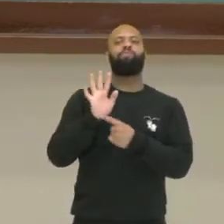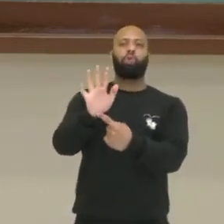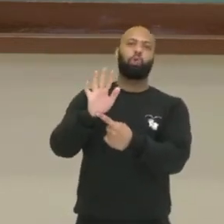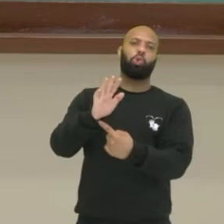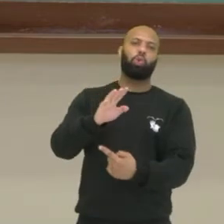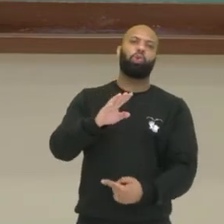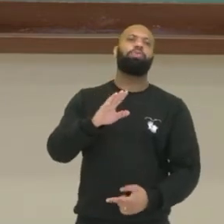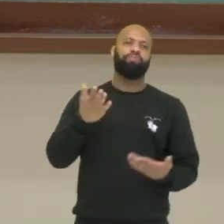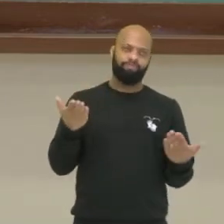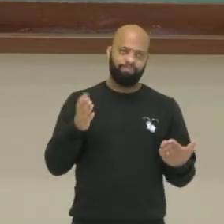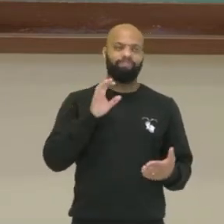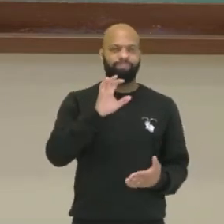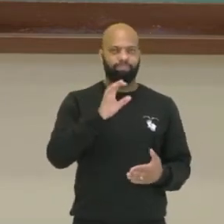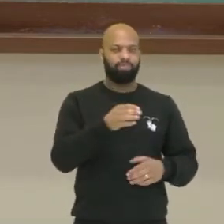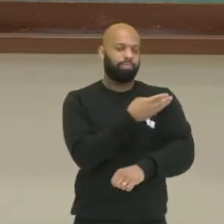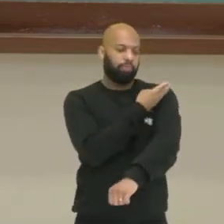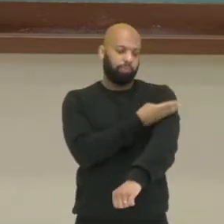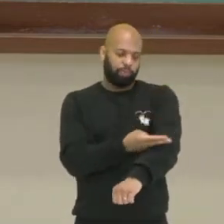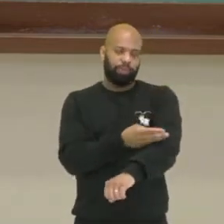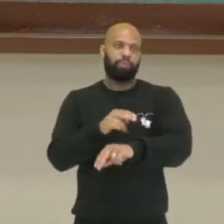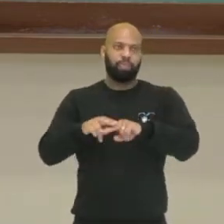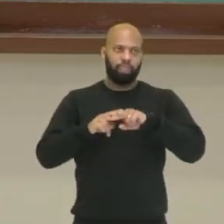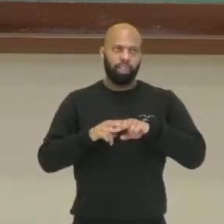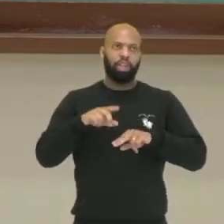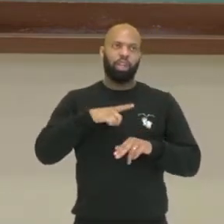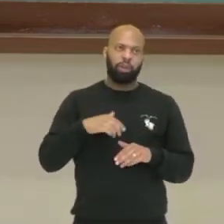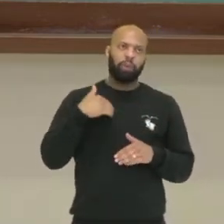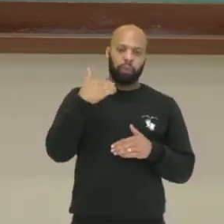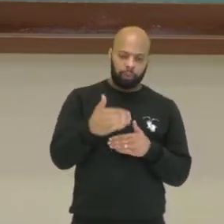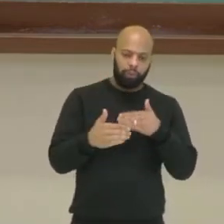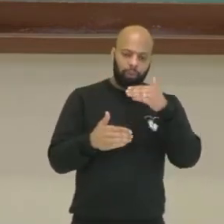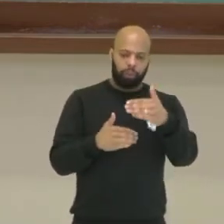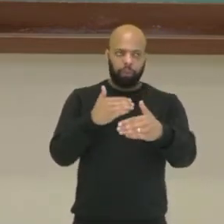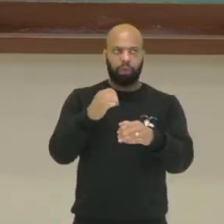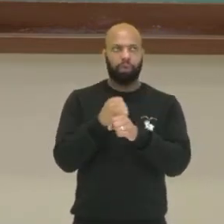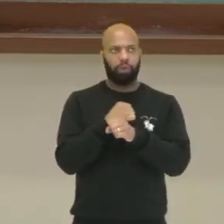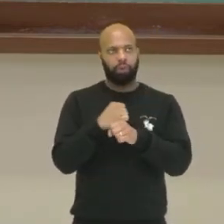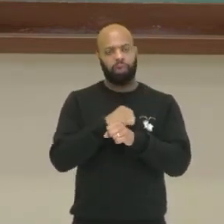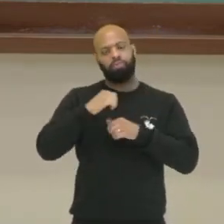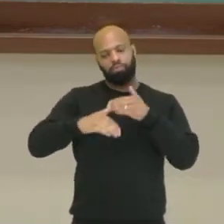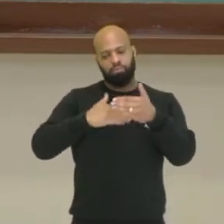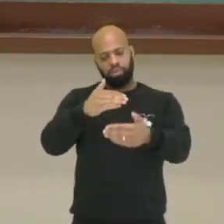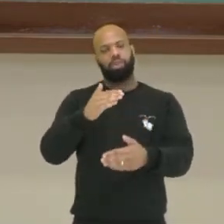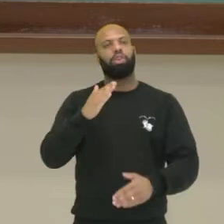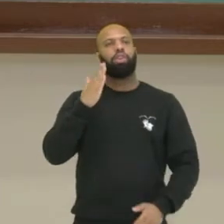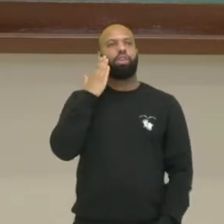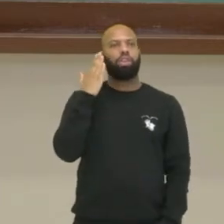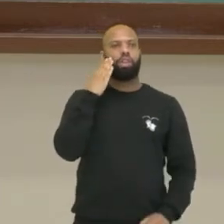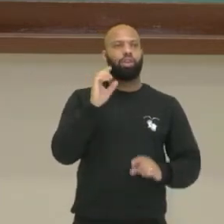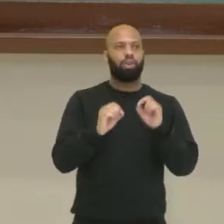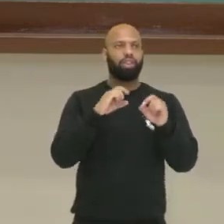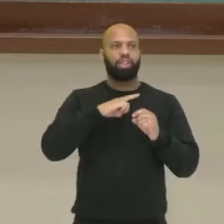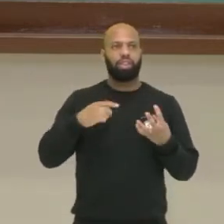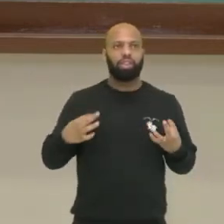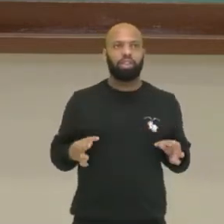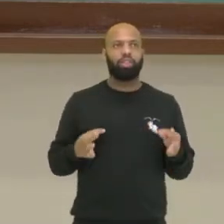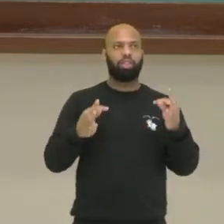uniforme branco ali. À medida que os anos foram passando, a gente sabe que muita